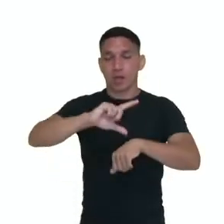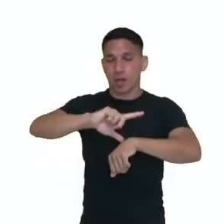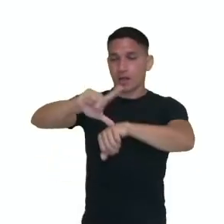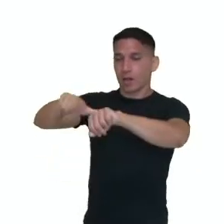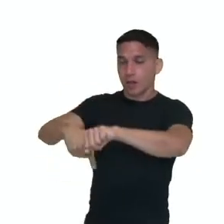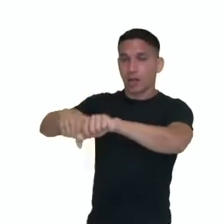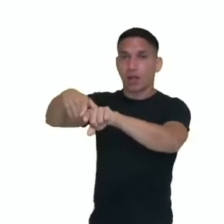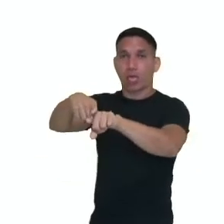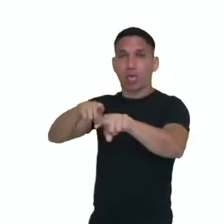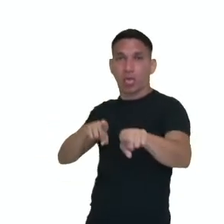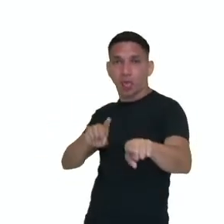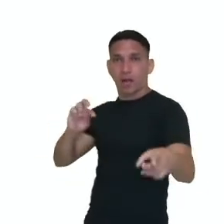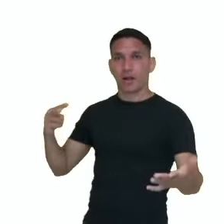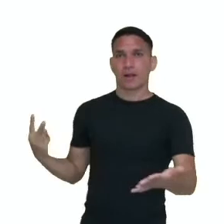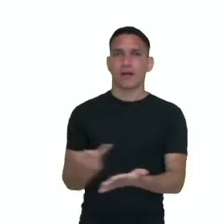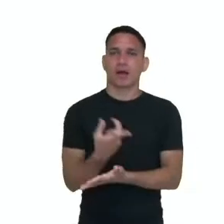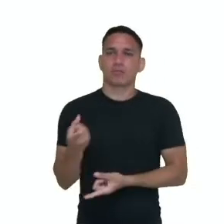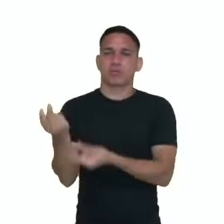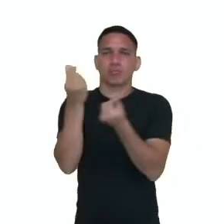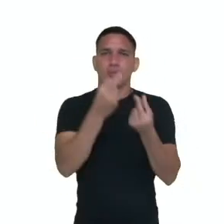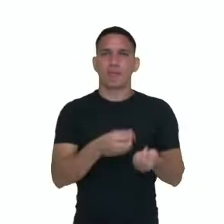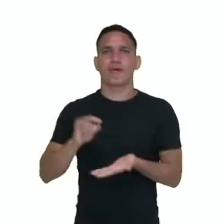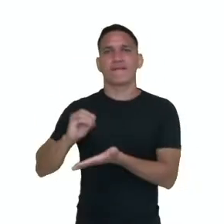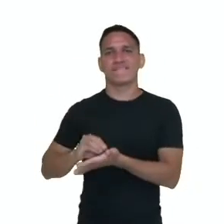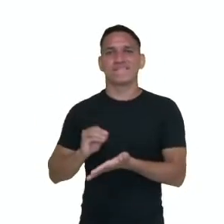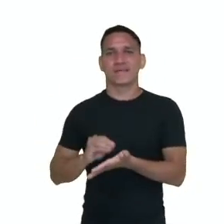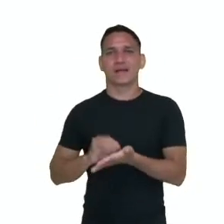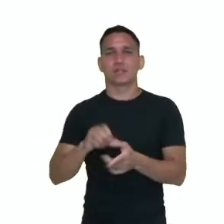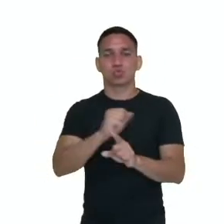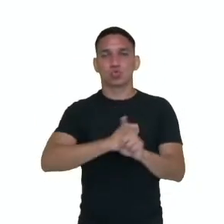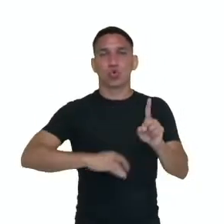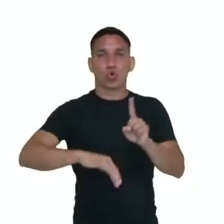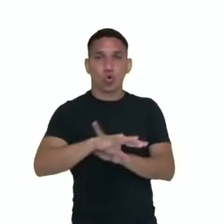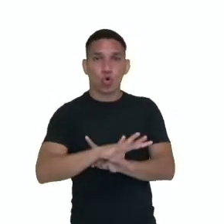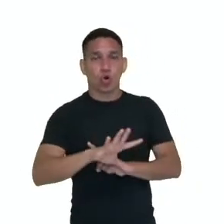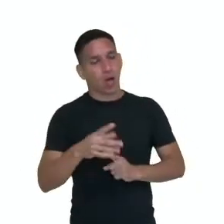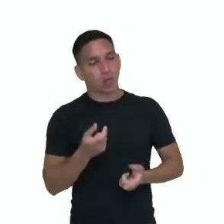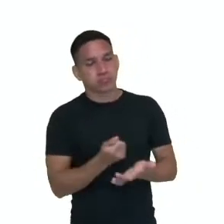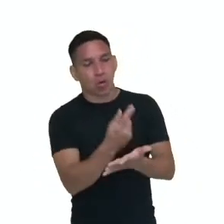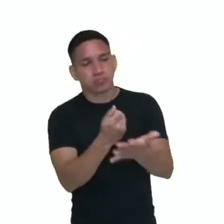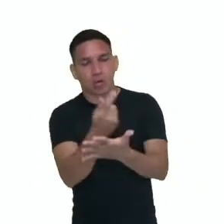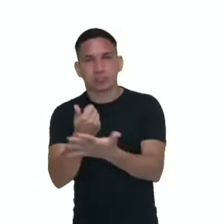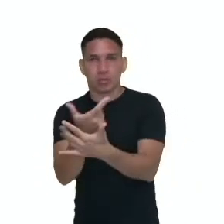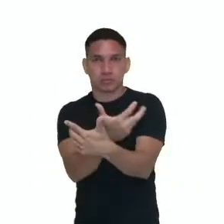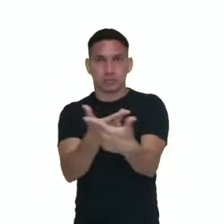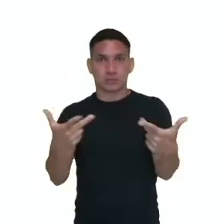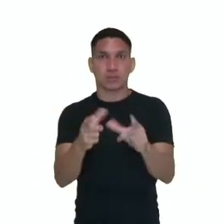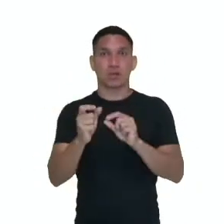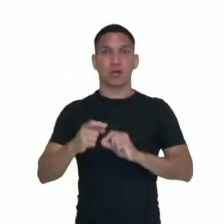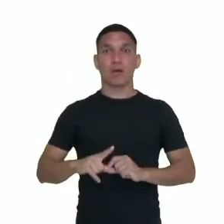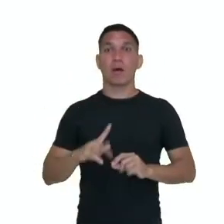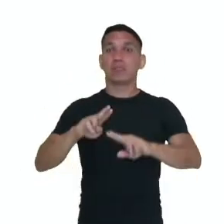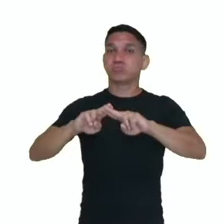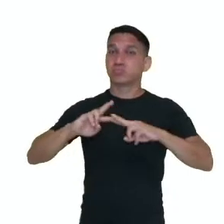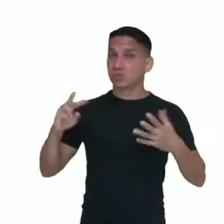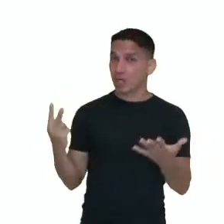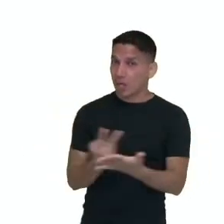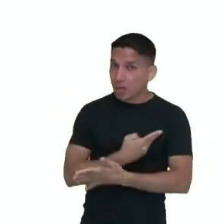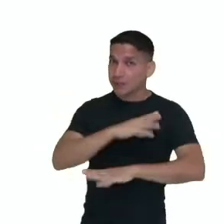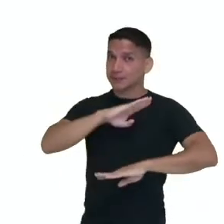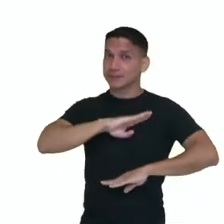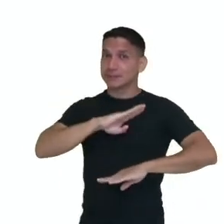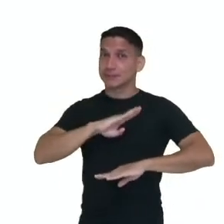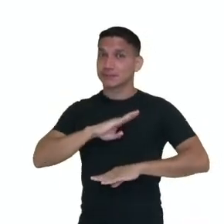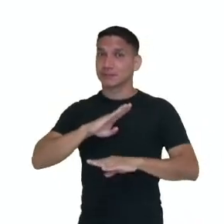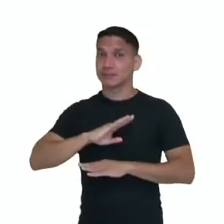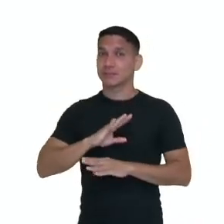econômico e a ausência de uma sociedade de consumo em larga escala coloca então o mercado africano em segundo